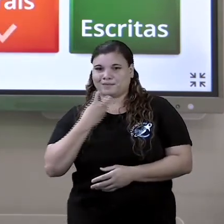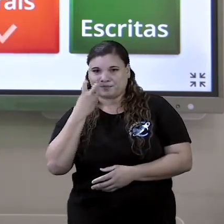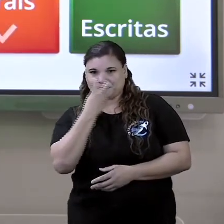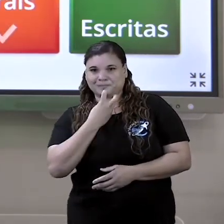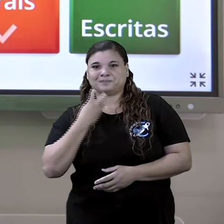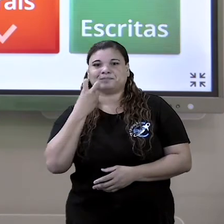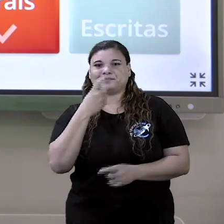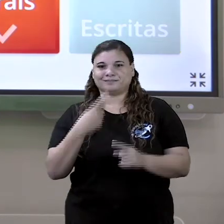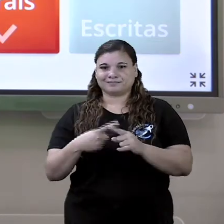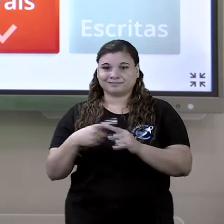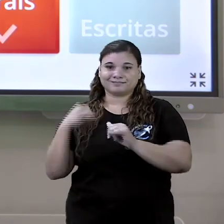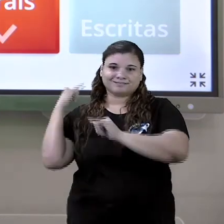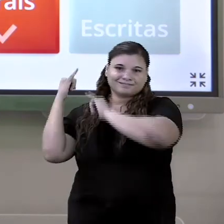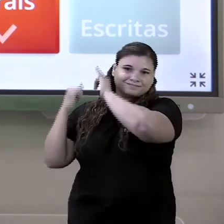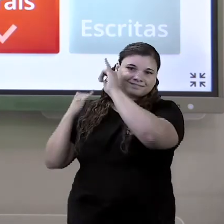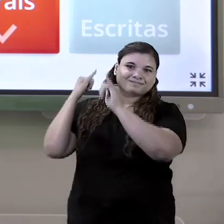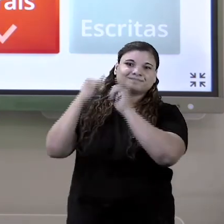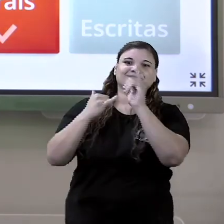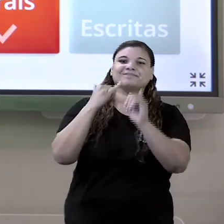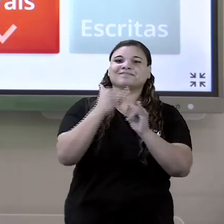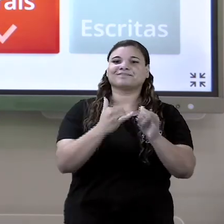orais. Muito bem.